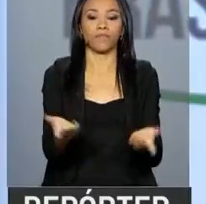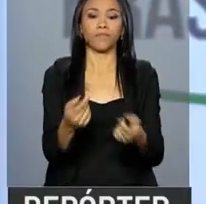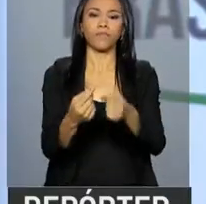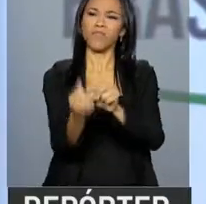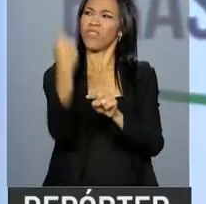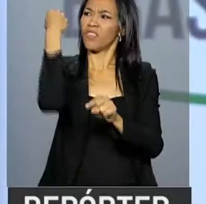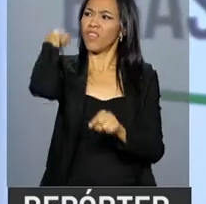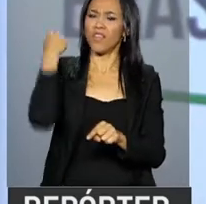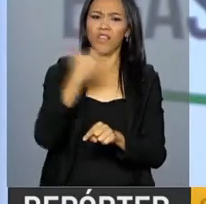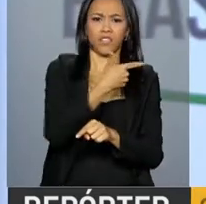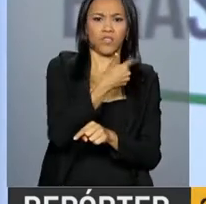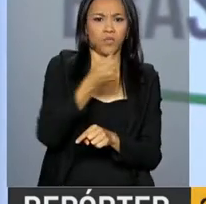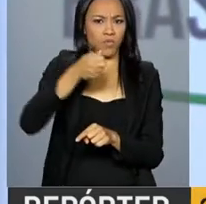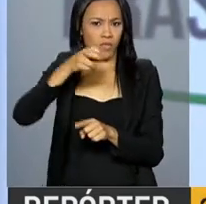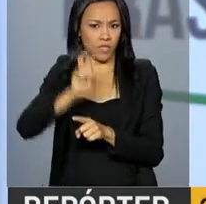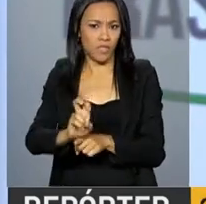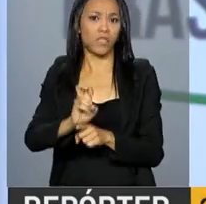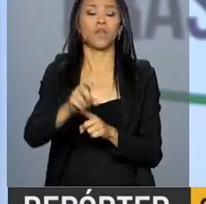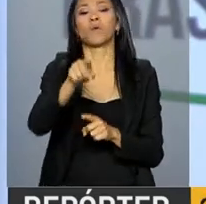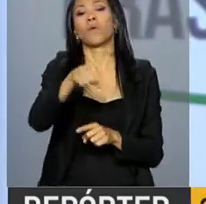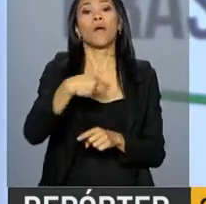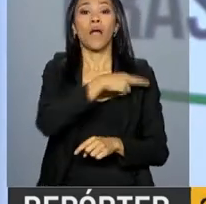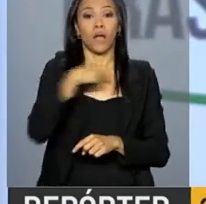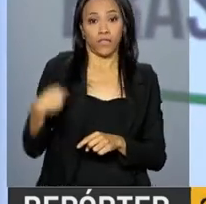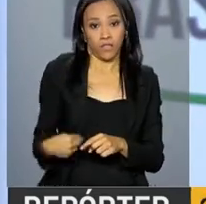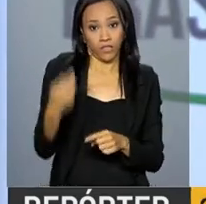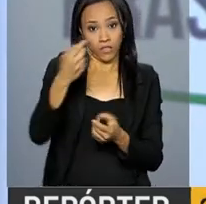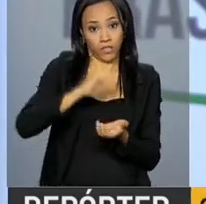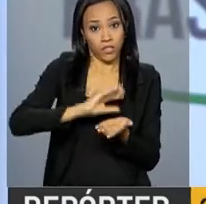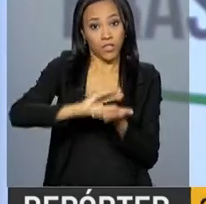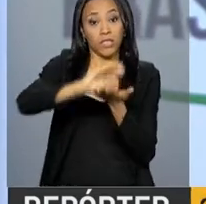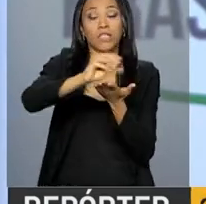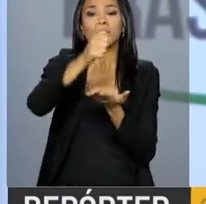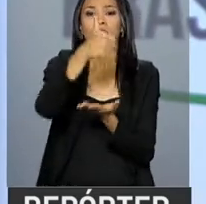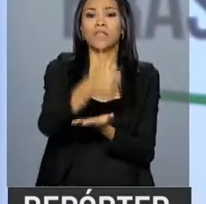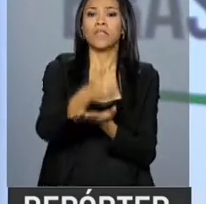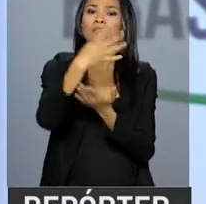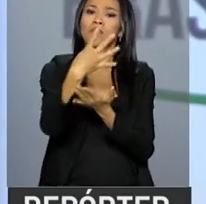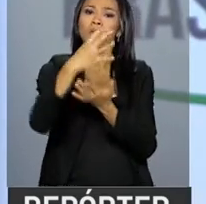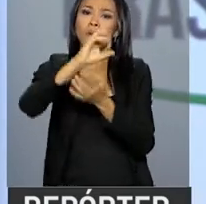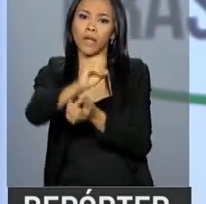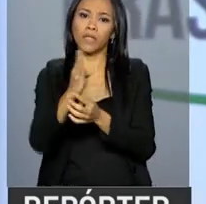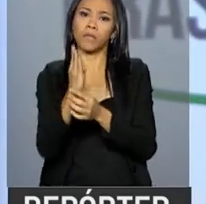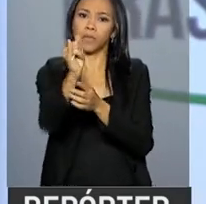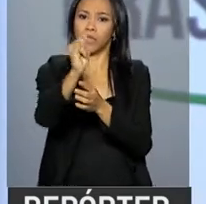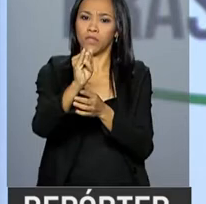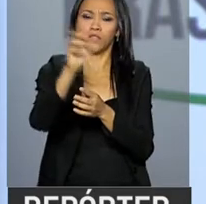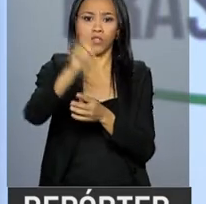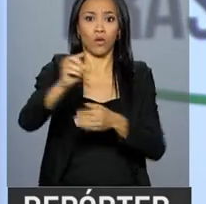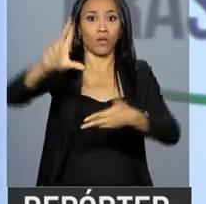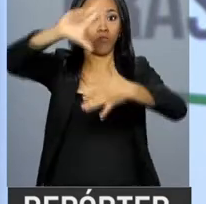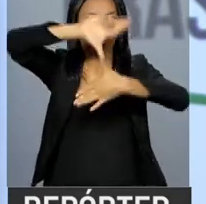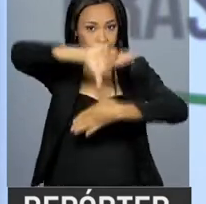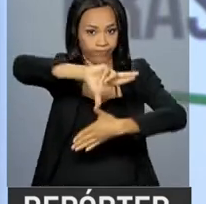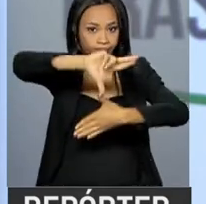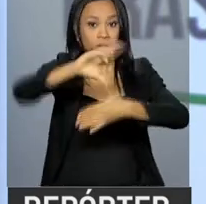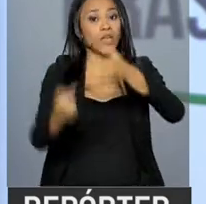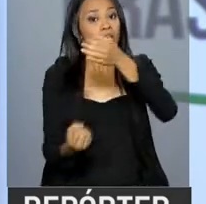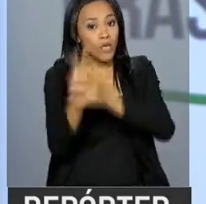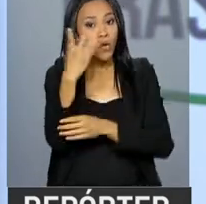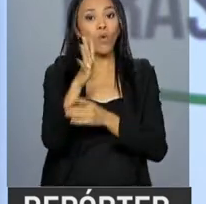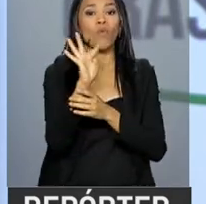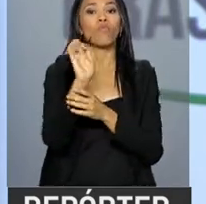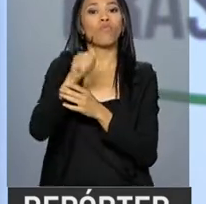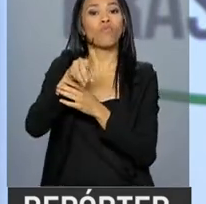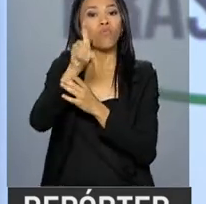2005 a china investiu cerca de 140 bilhões de dólares na américa latina com a criação do fundo brasil